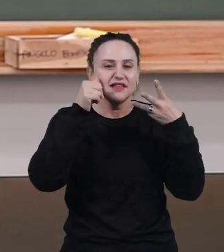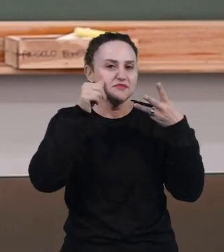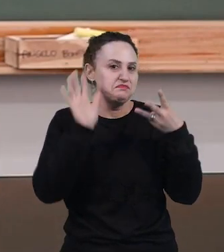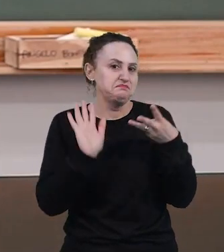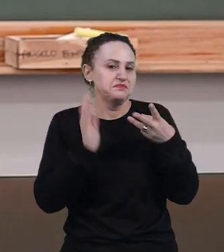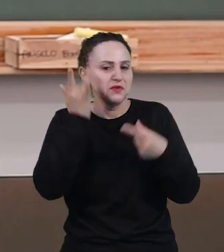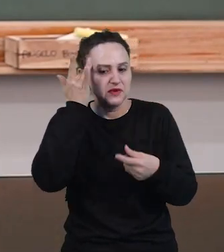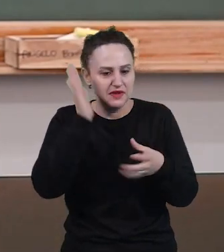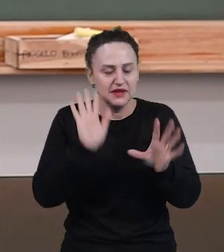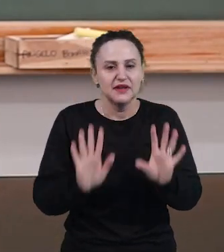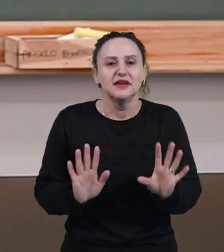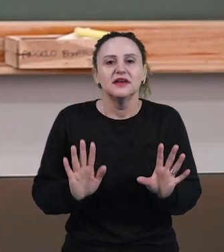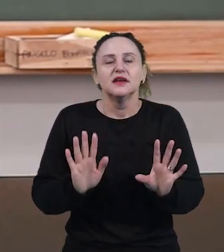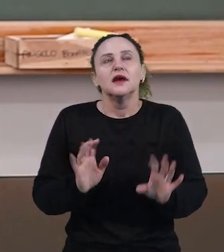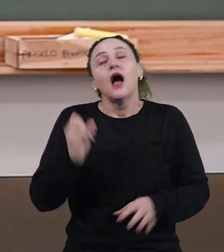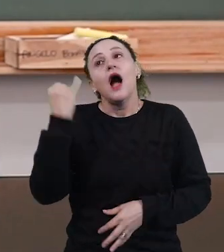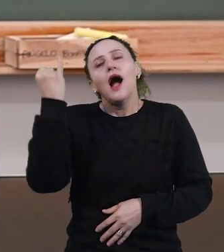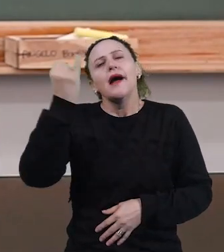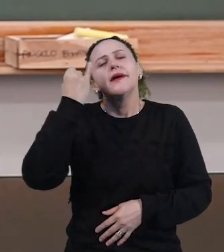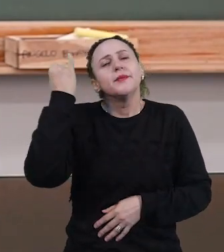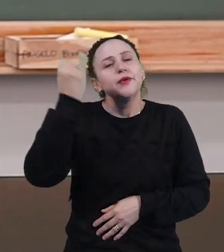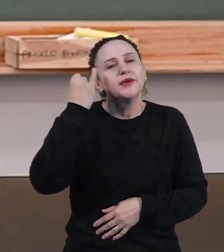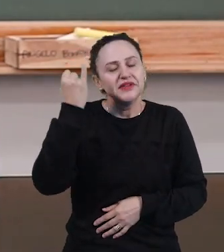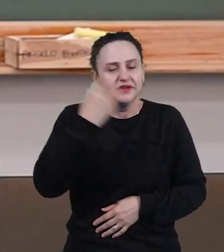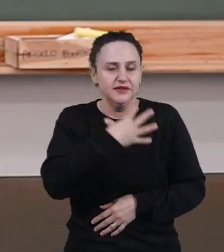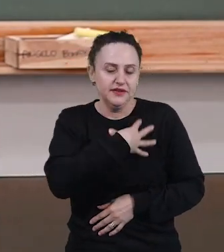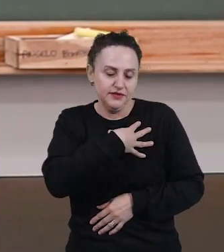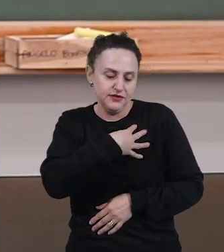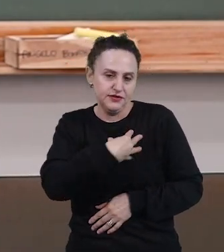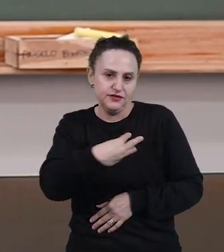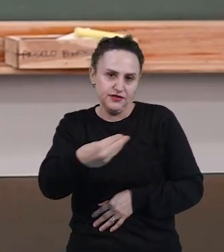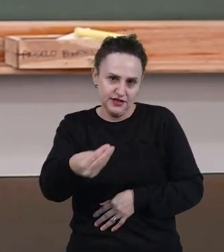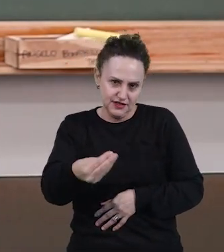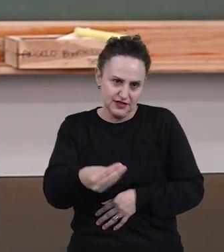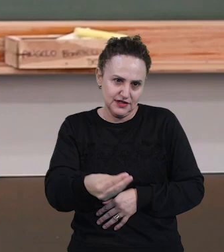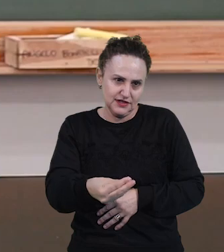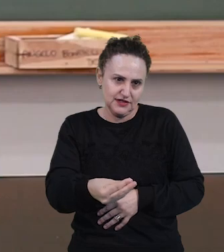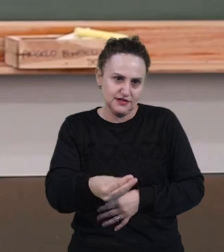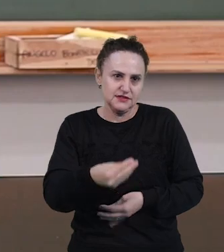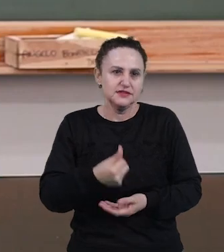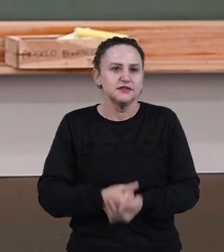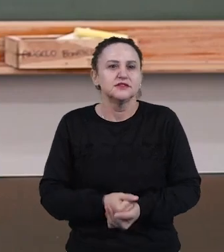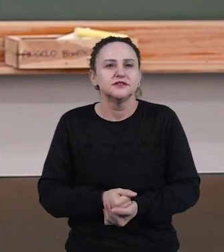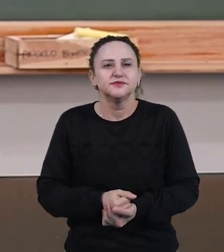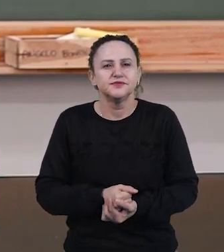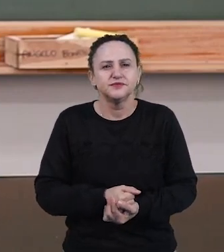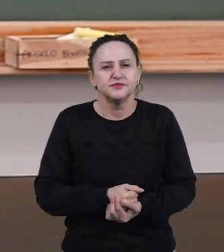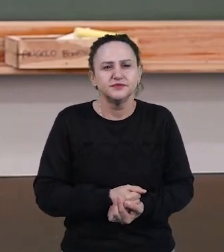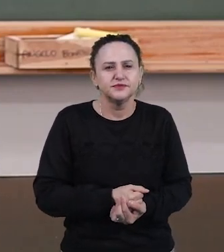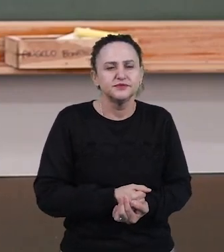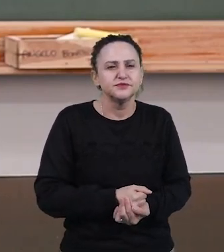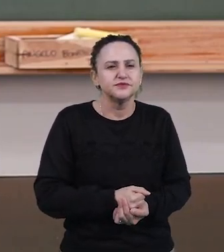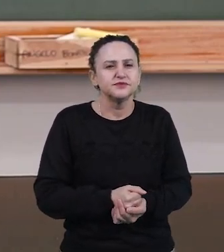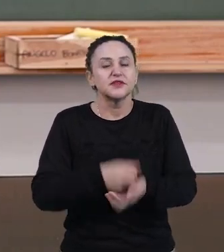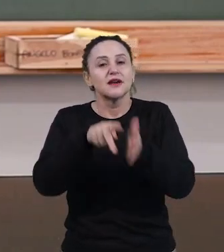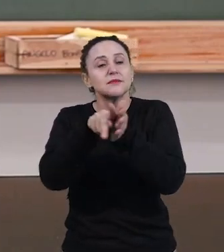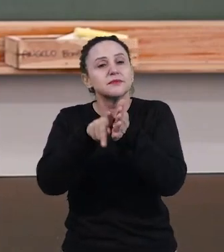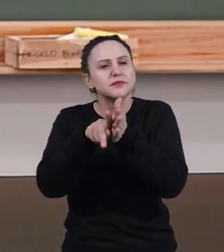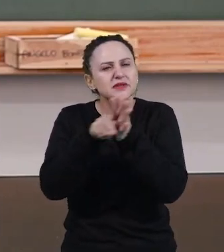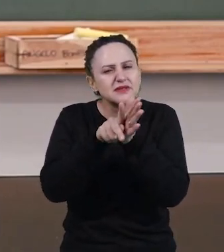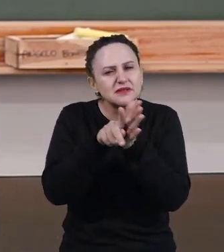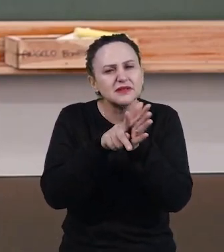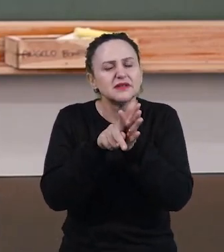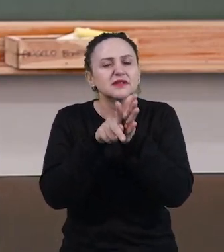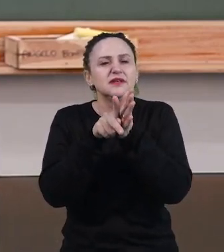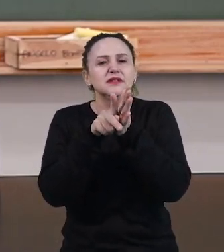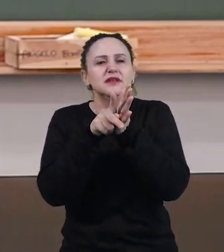que tiveram os filhos, né? O quanto as pesquisas dele, né? E essa parceria com